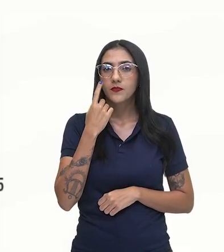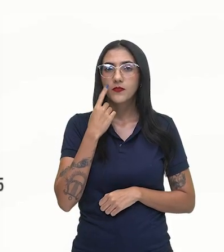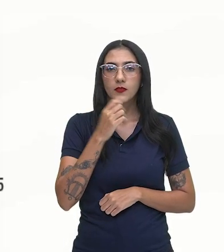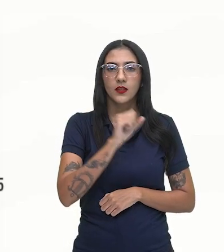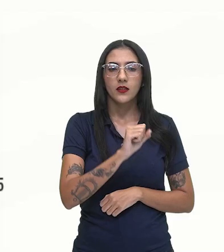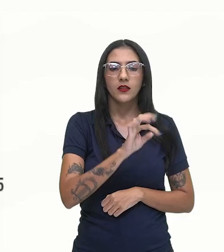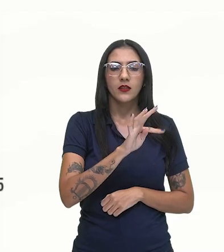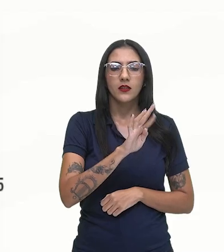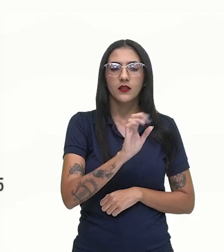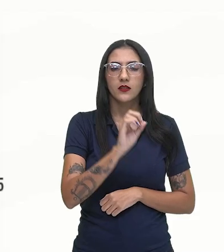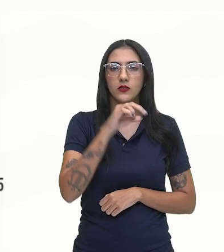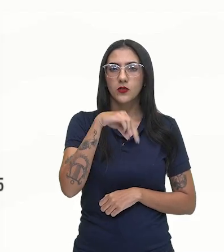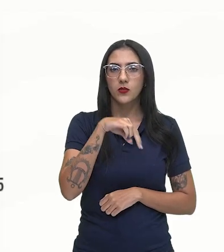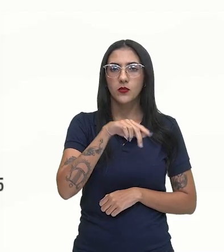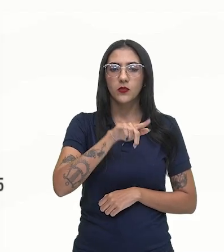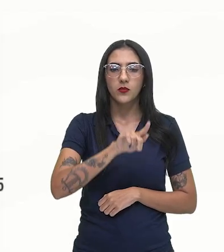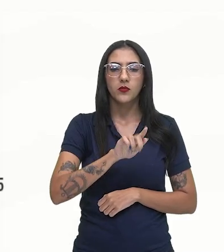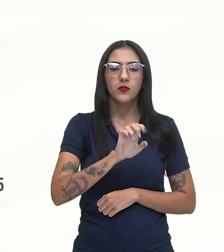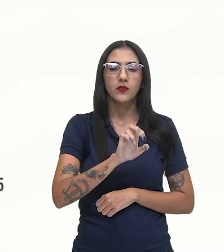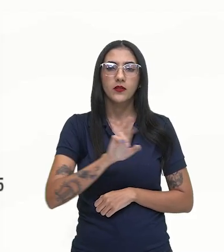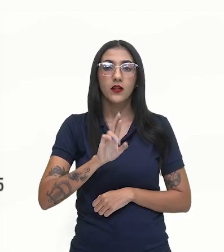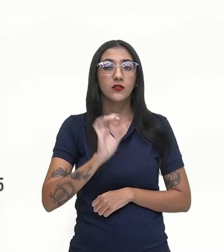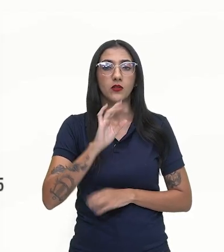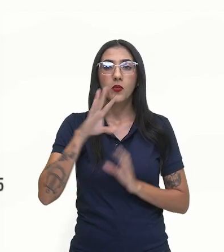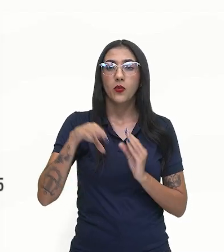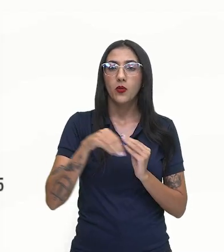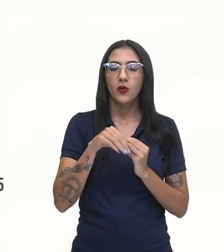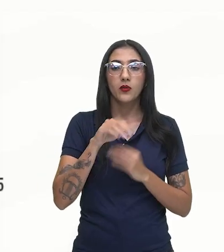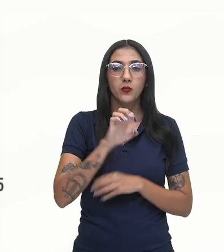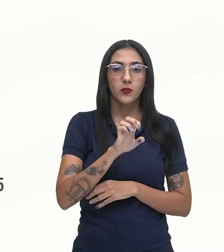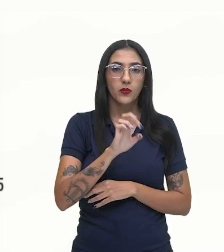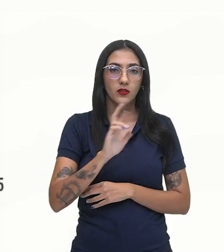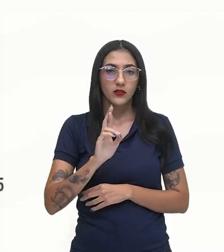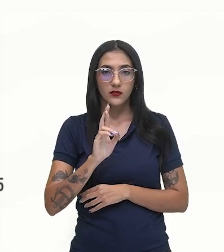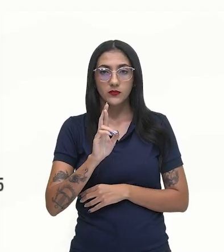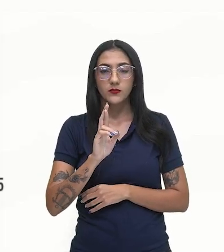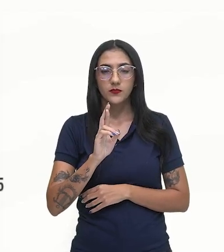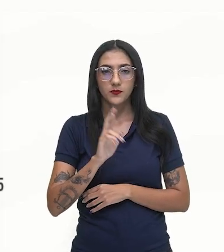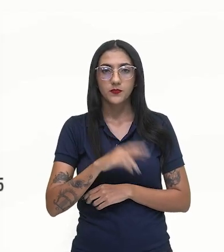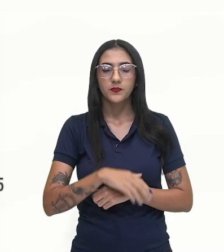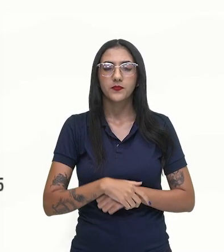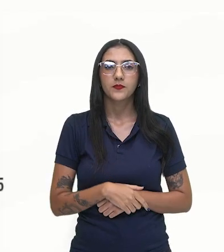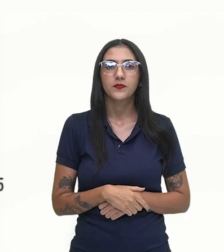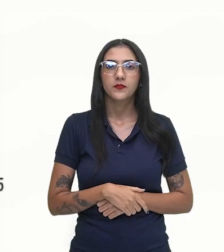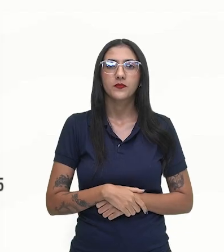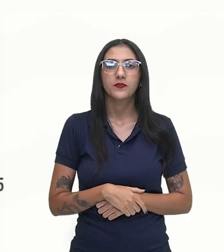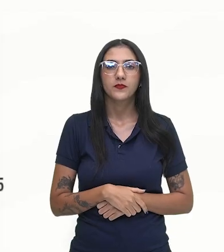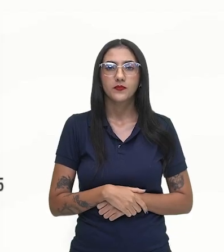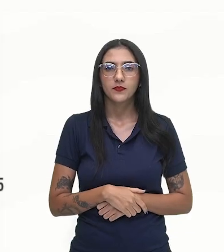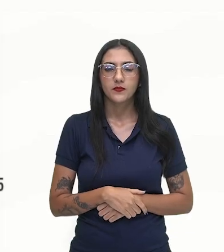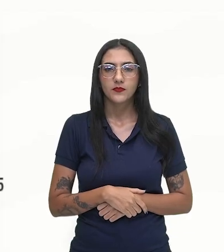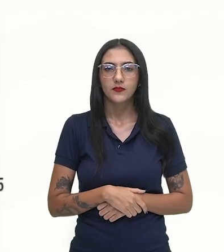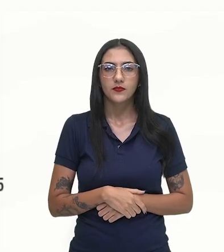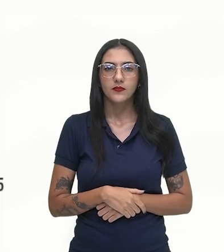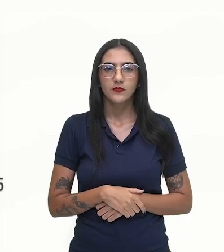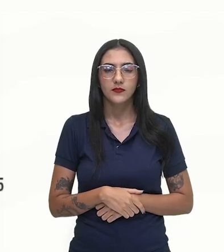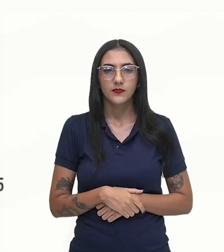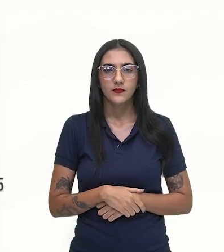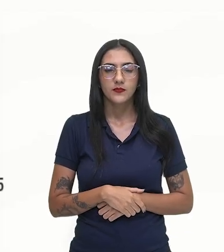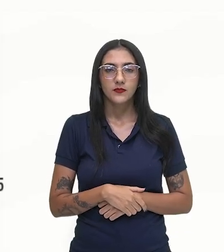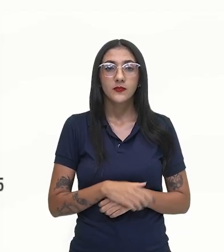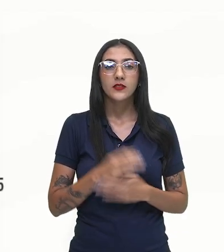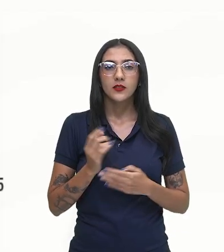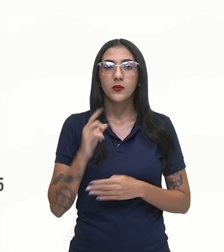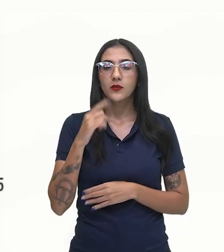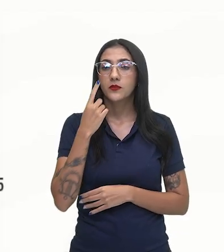stronger, ok? Apenas acrescentando o ER. Bigger, stronger. Então, esse